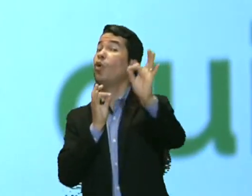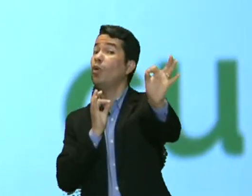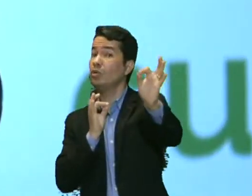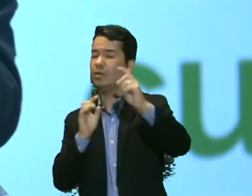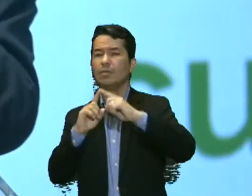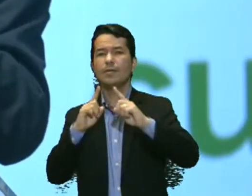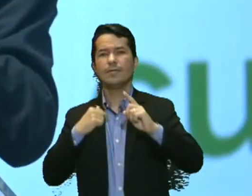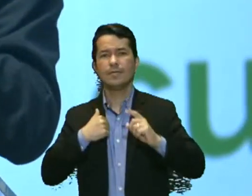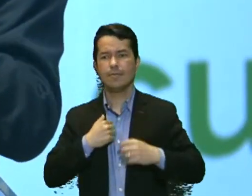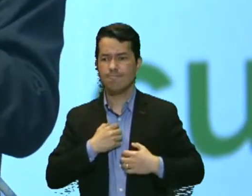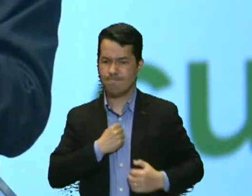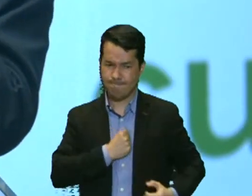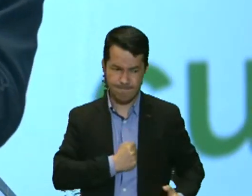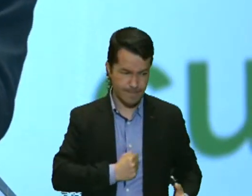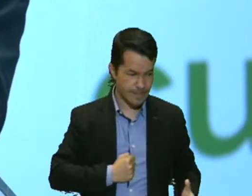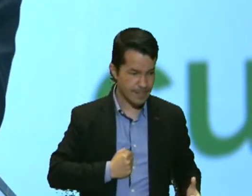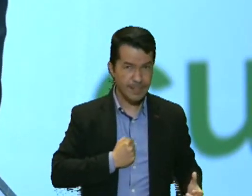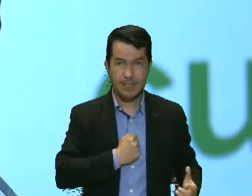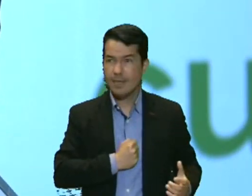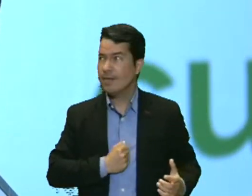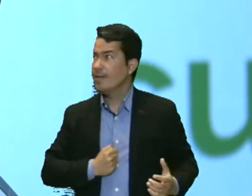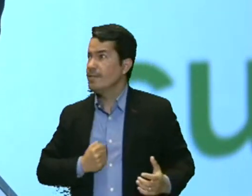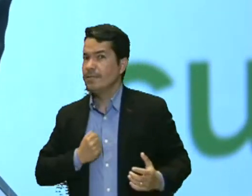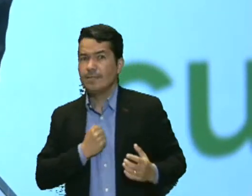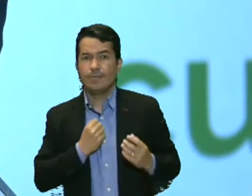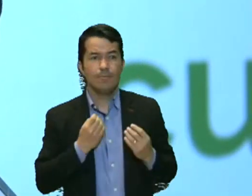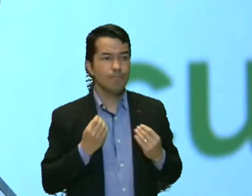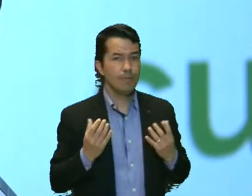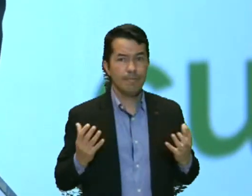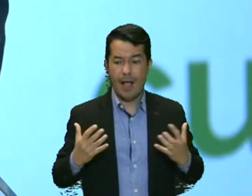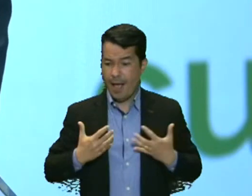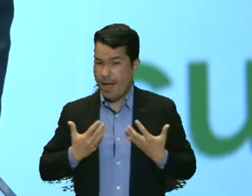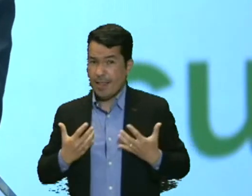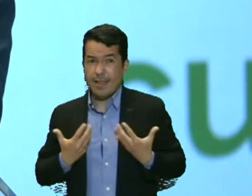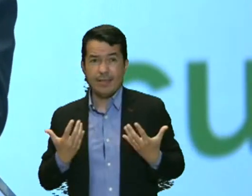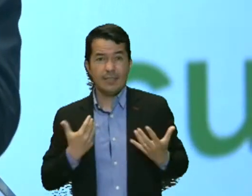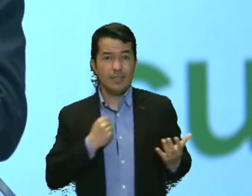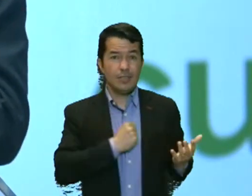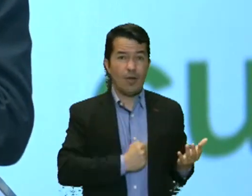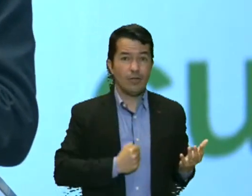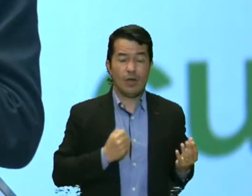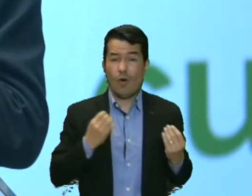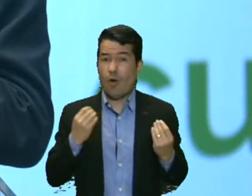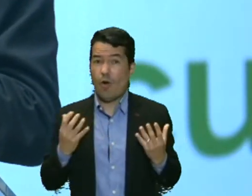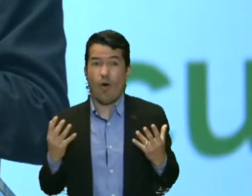coração se enche de saudade e alegria.